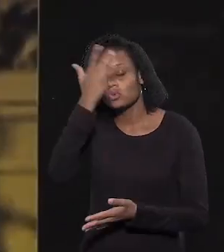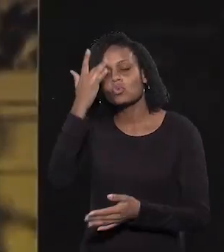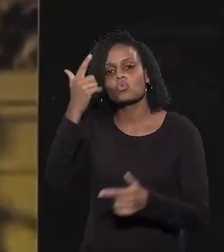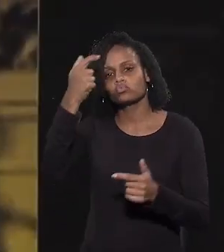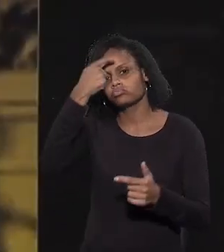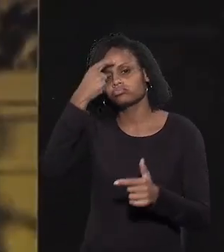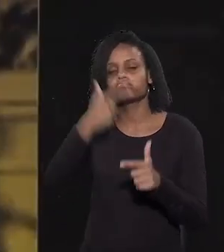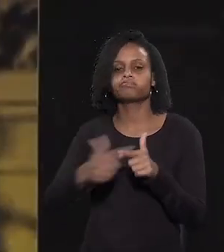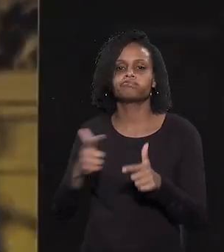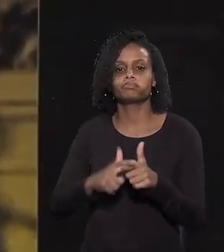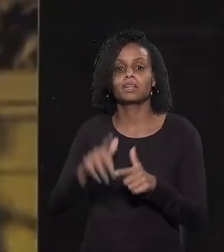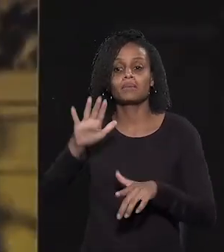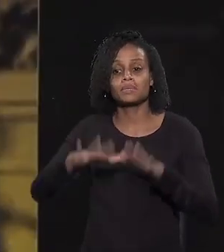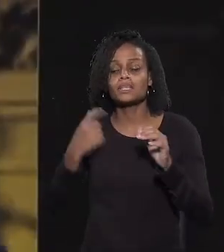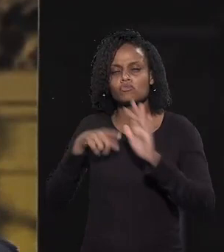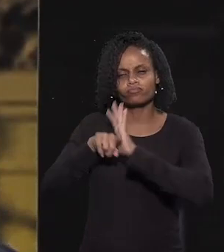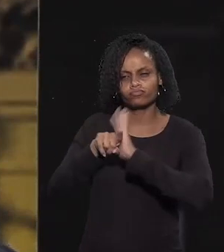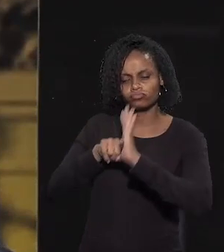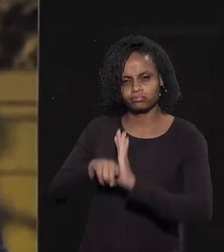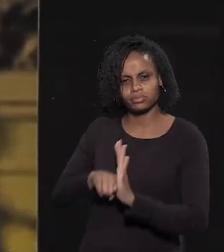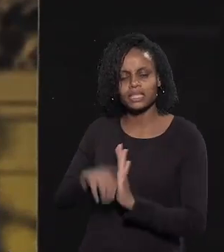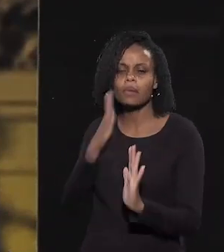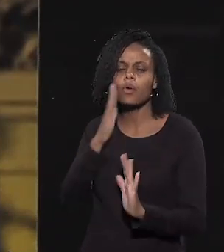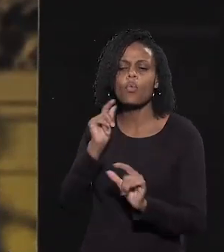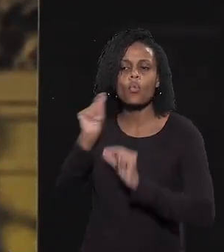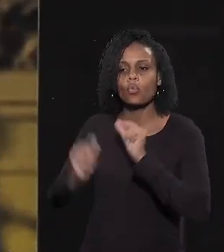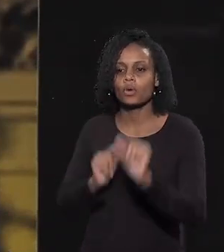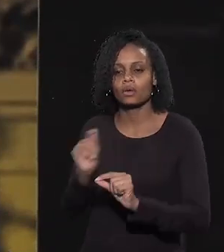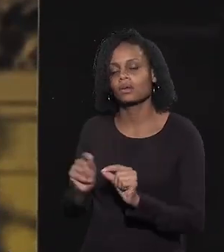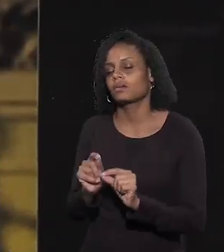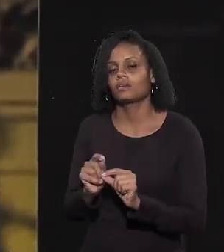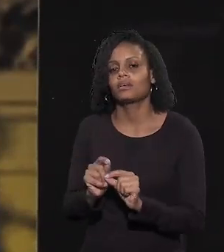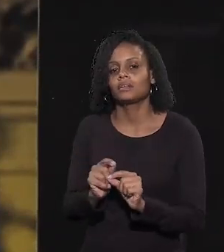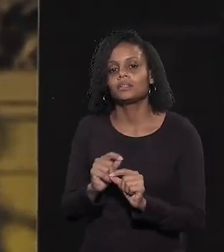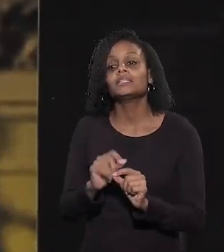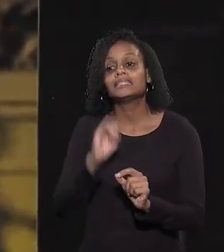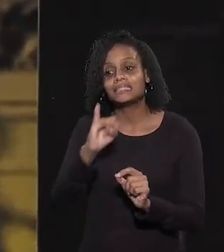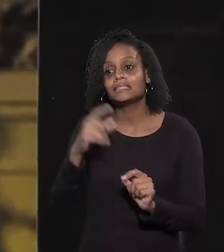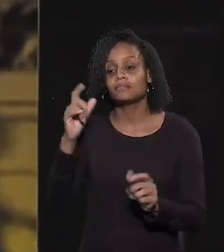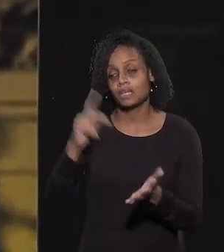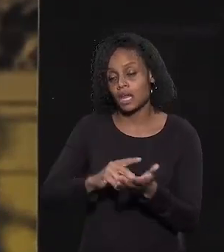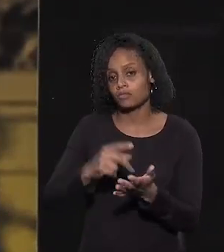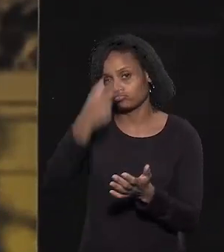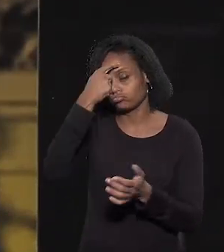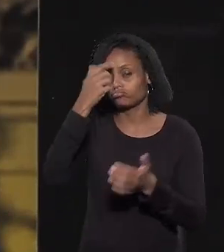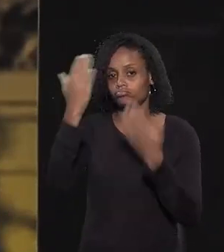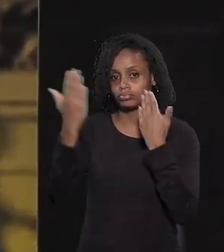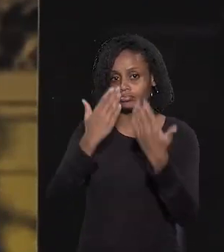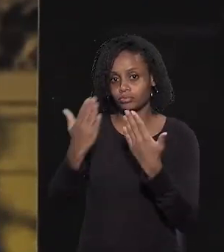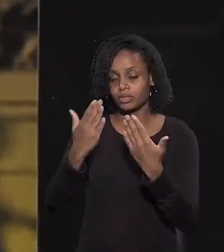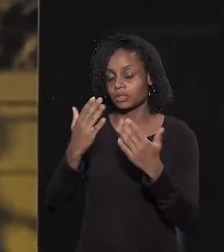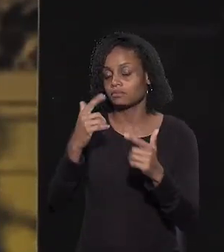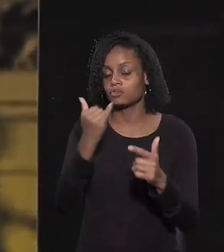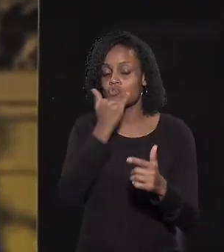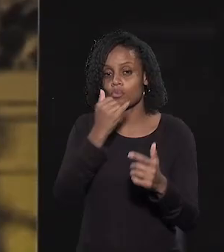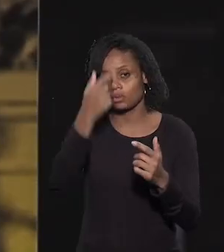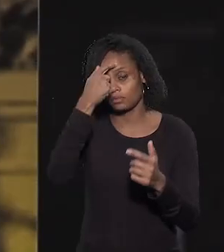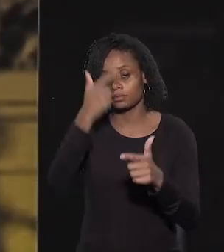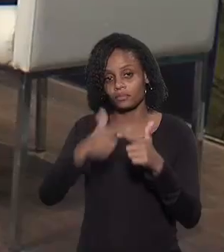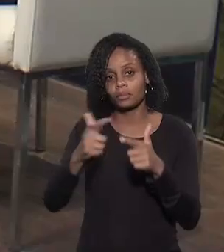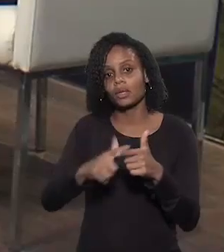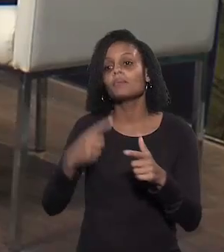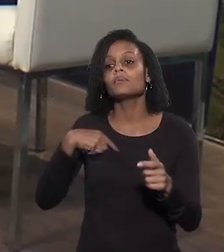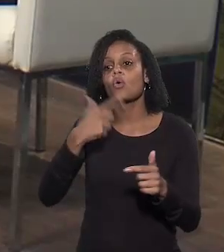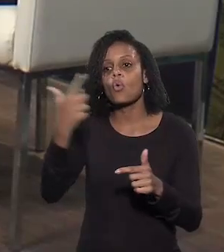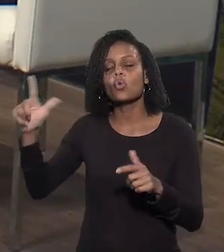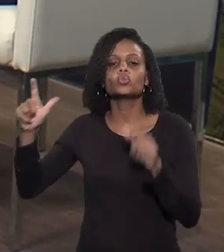receber, dependendo da avaliação, né, esse usuário. Aí tem que se tratar realmente de um equipamento especializado. Tem